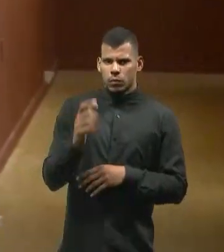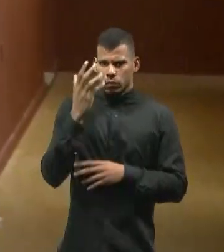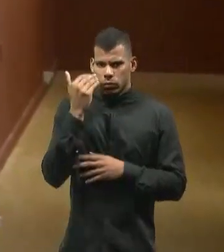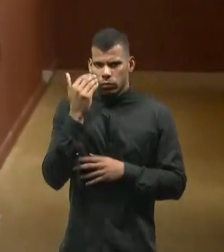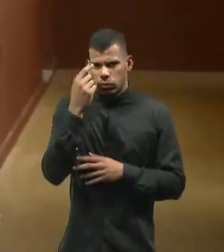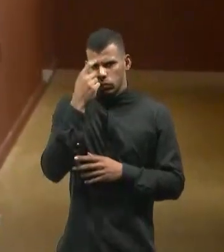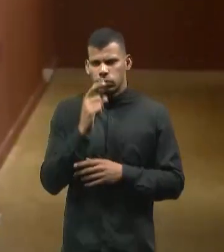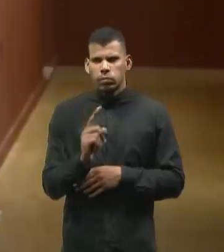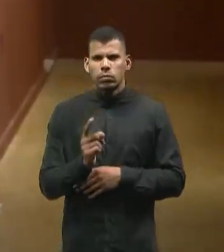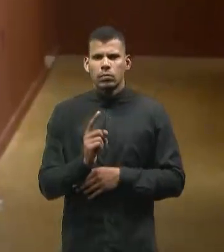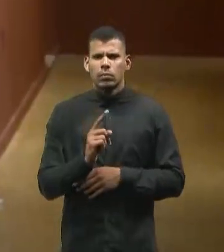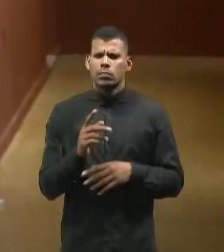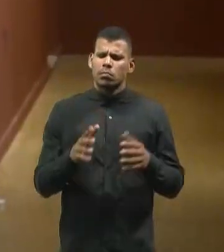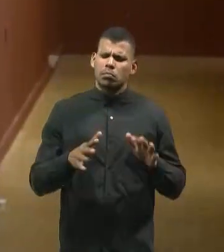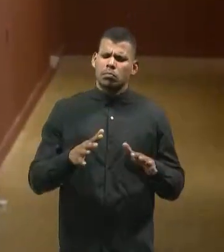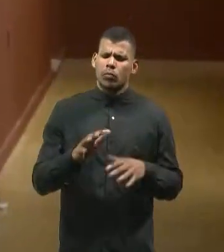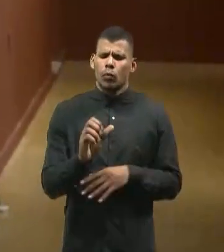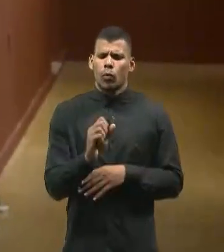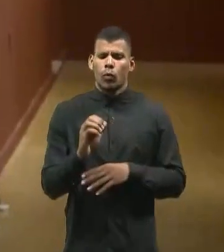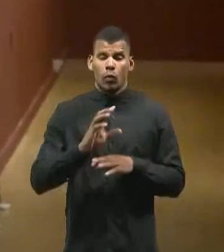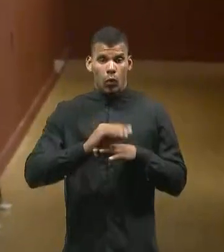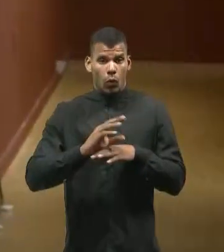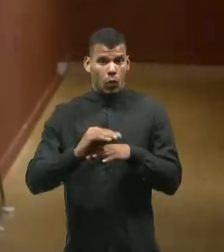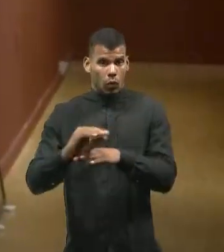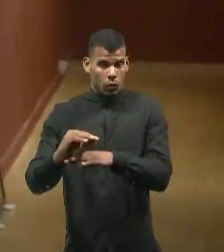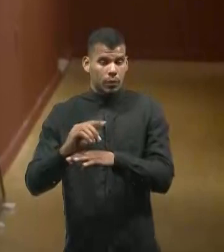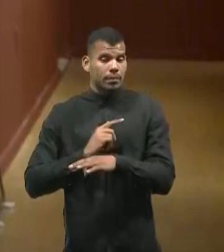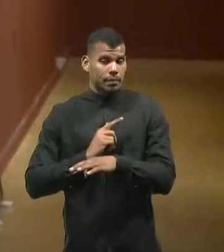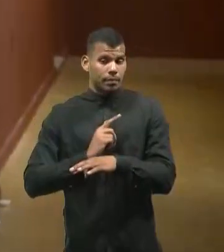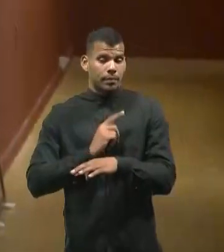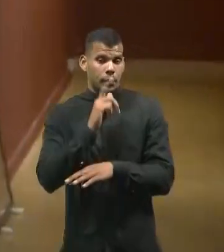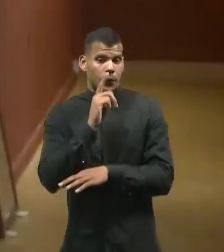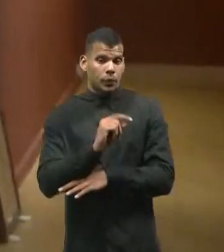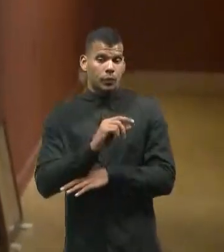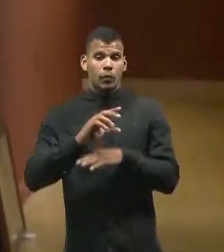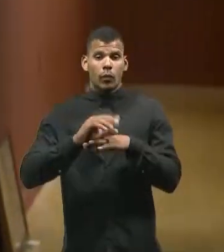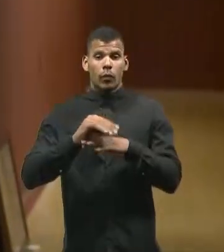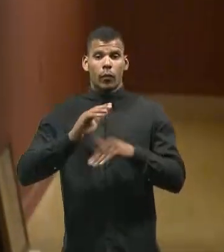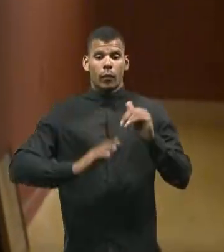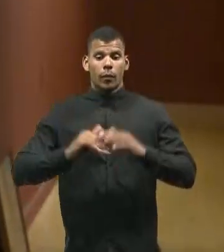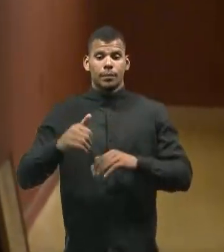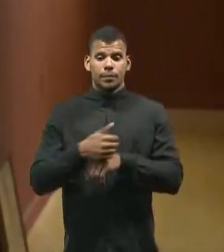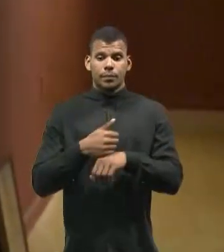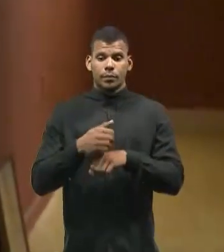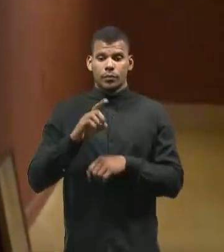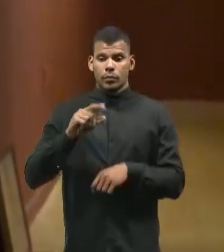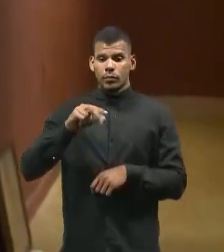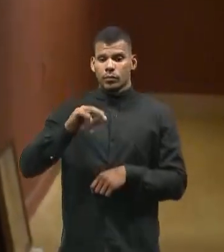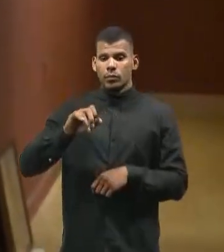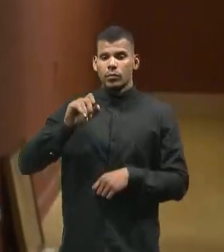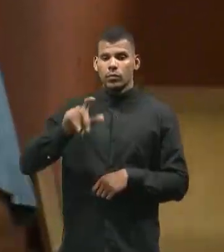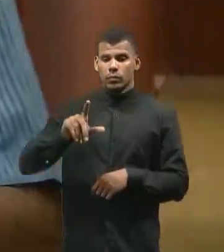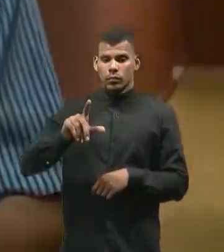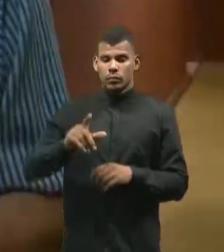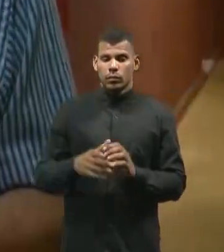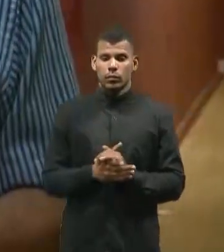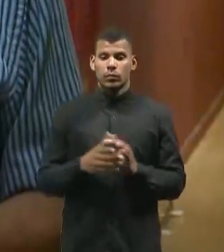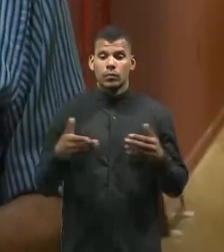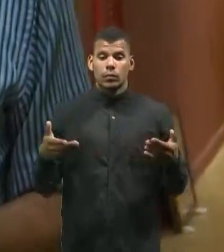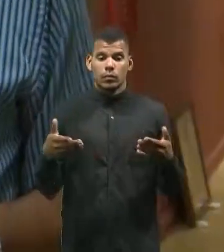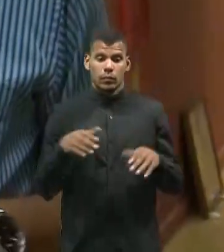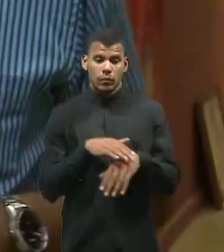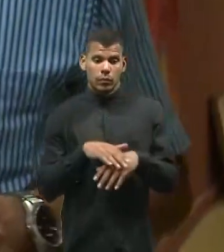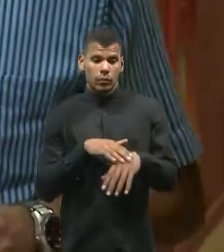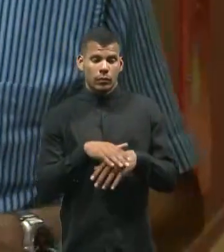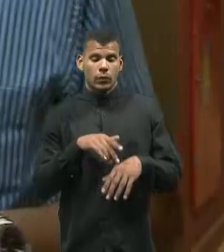São aproximadamente 80 fotografias do fotógrafo Daniel Taveira. A gente vai conversar com ele daqui a